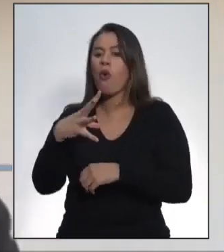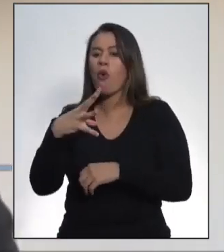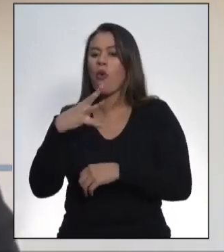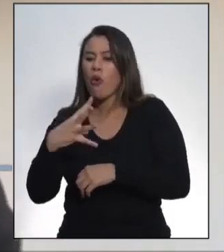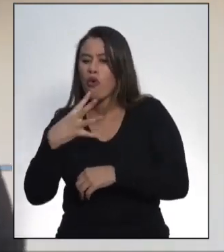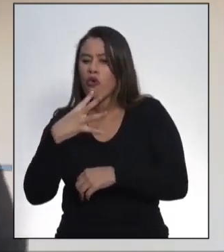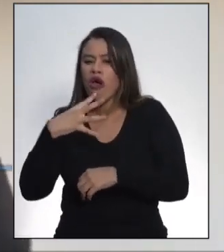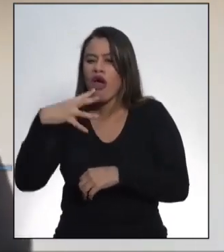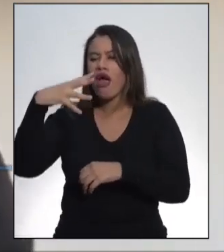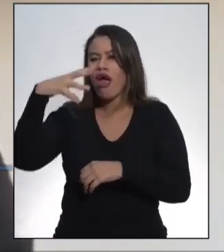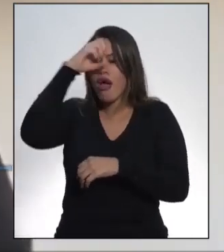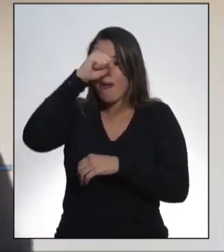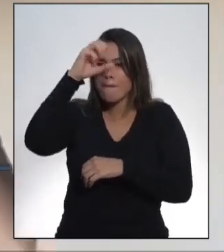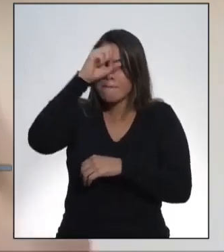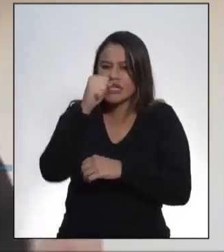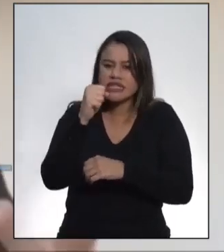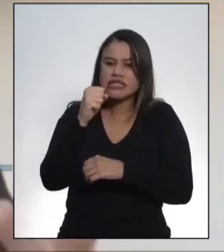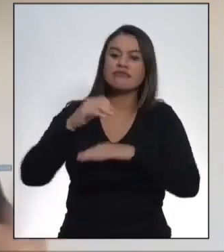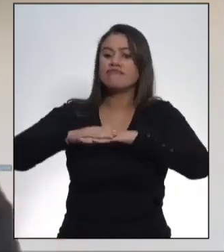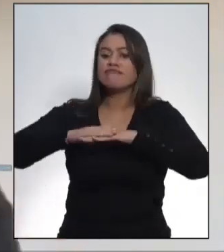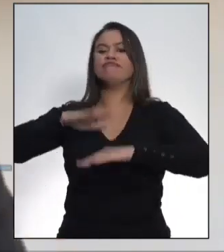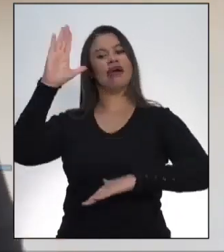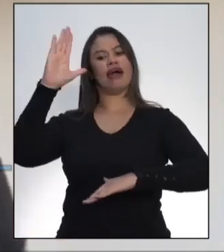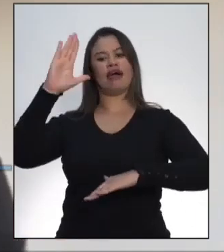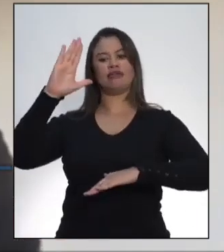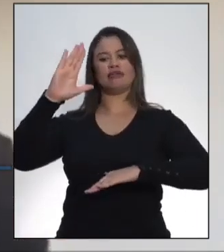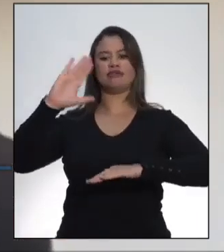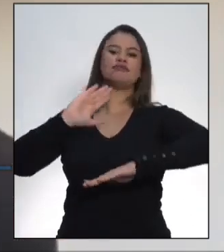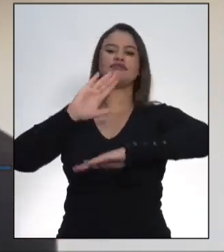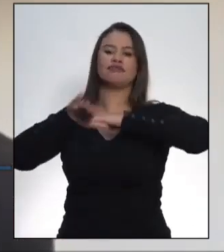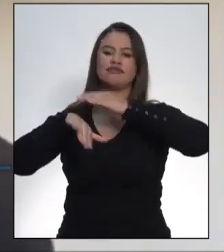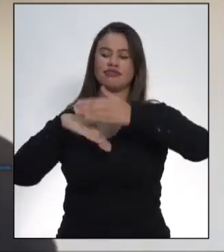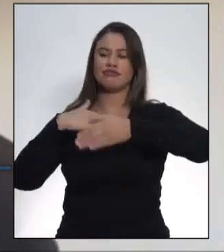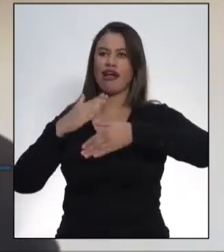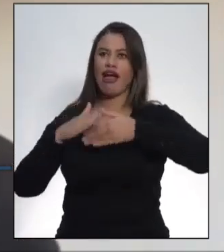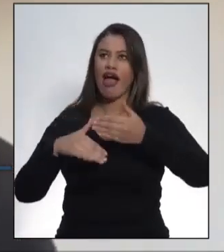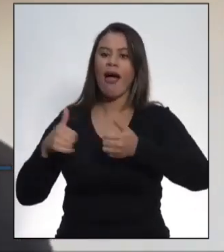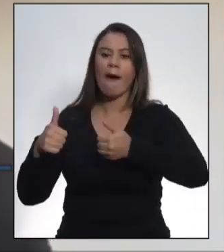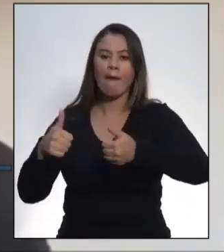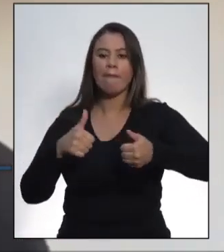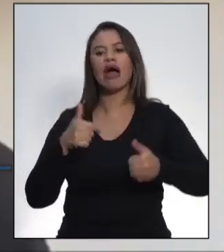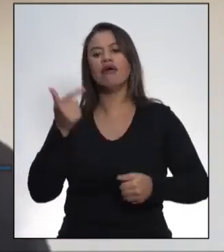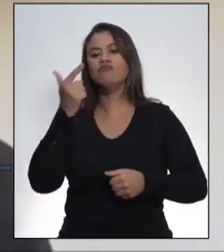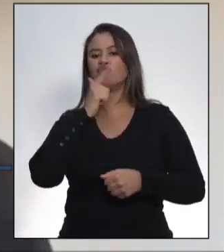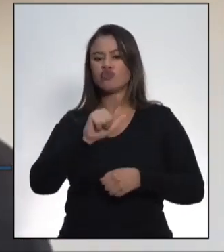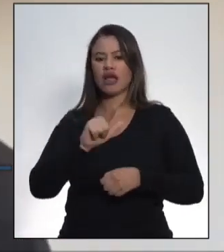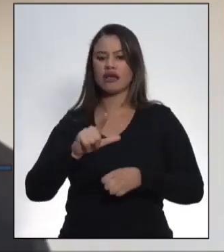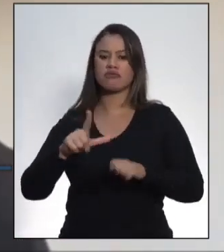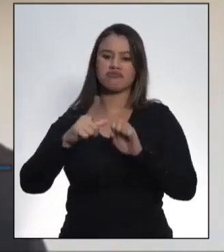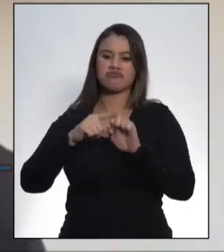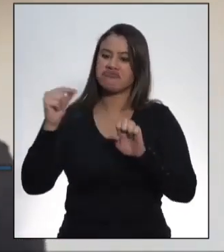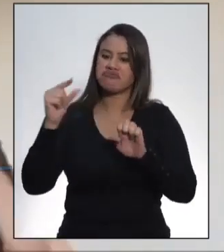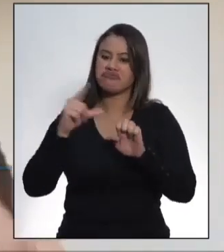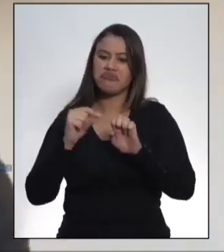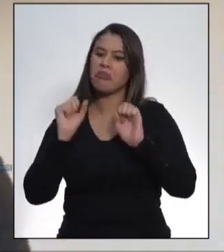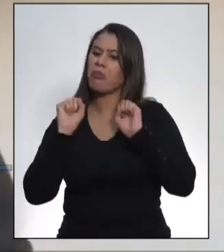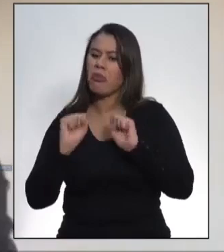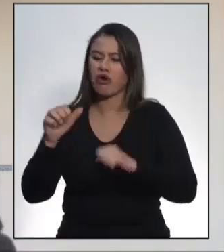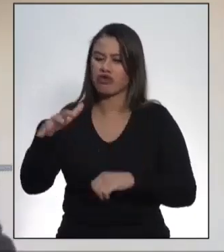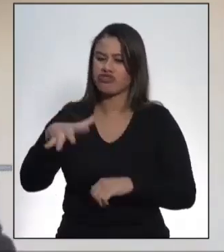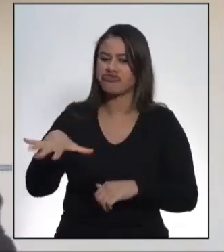tiver sobre esse setor e sobre essa indústria, provavelmente mais bem-sucedido você vai ser. Né? Qualquer empreendimento pode ocorrer dentro do setor